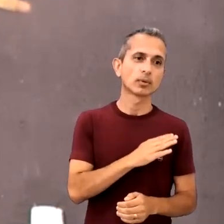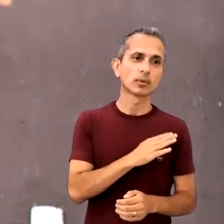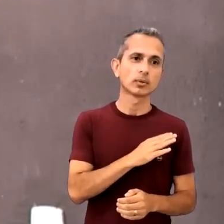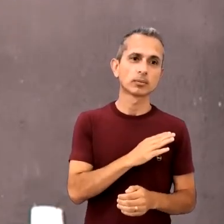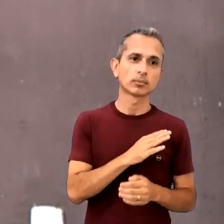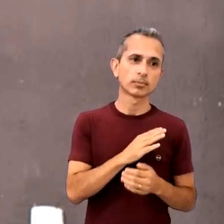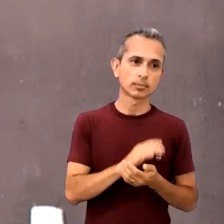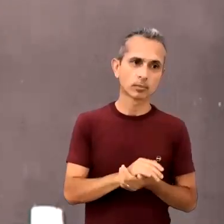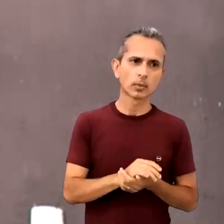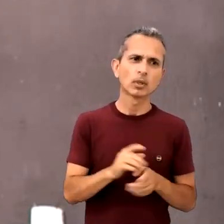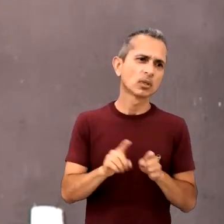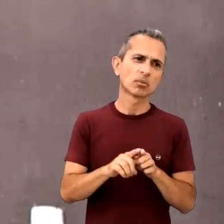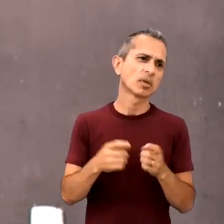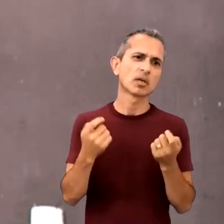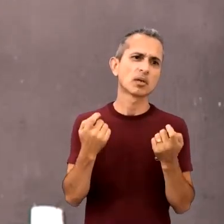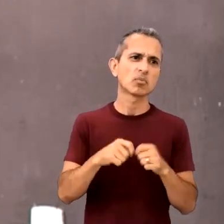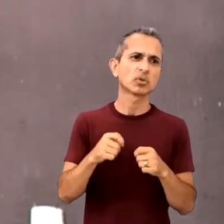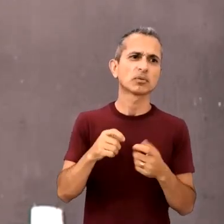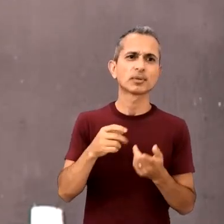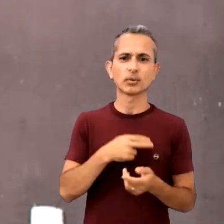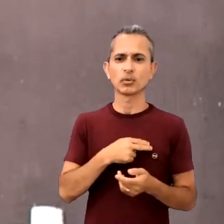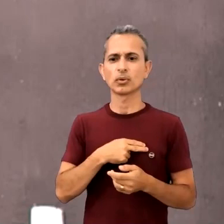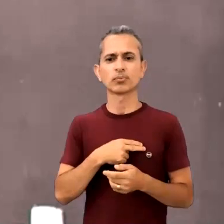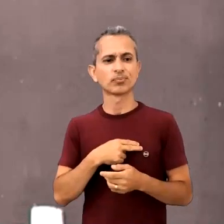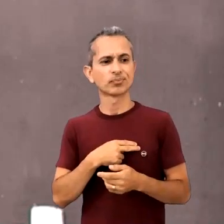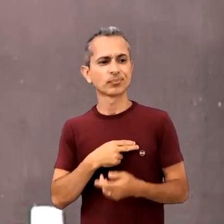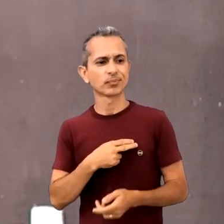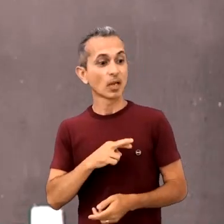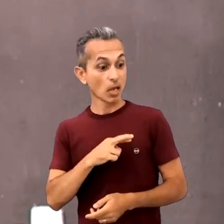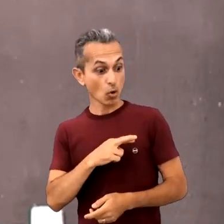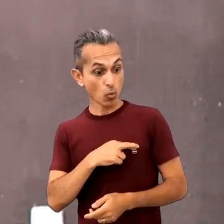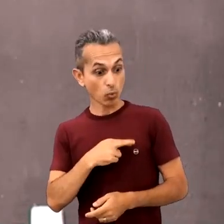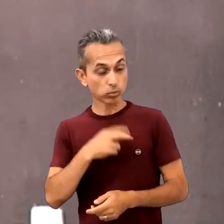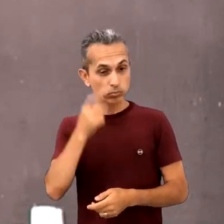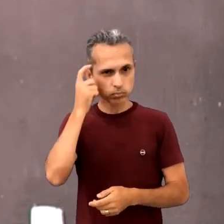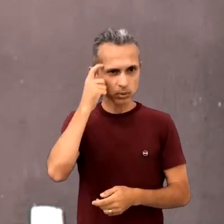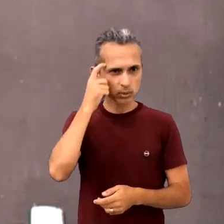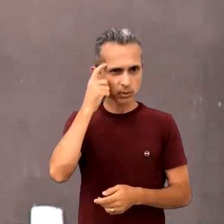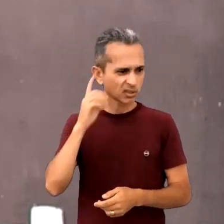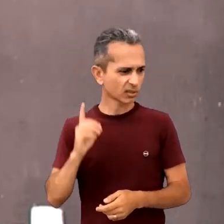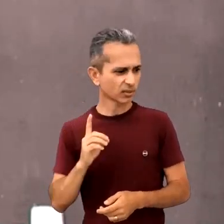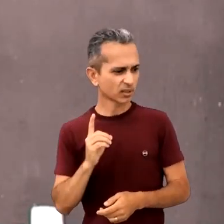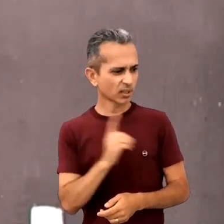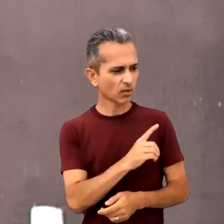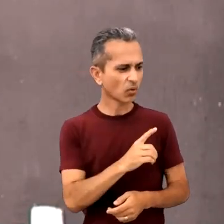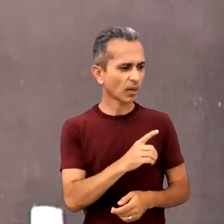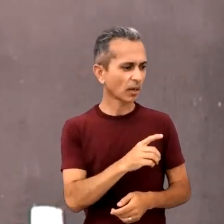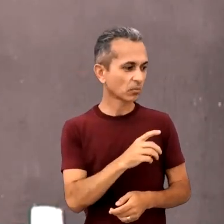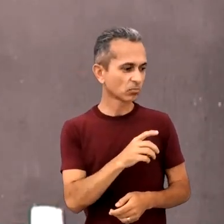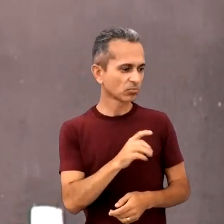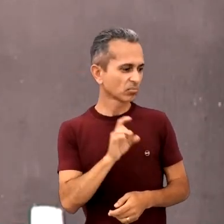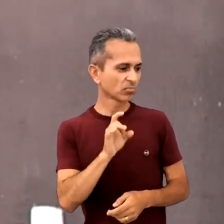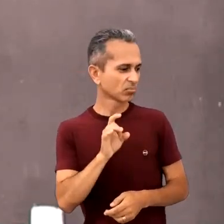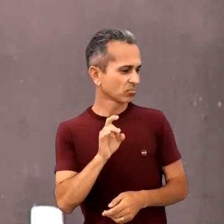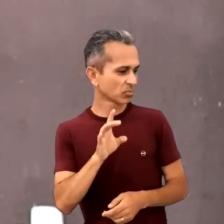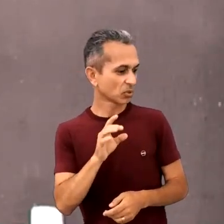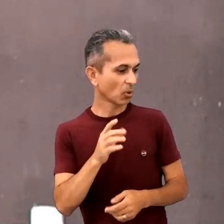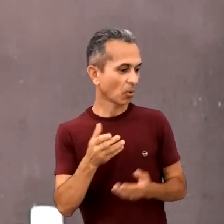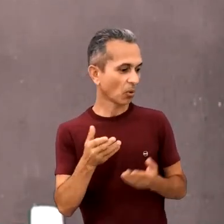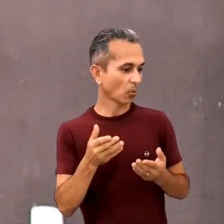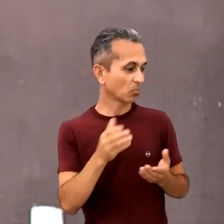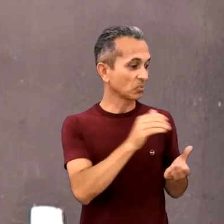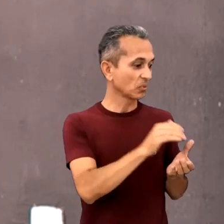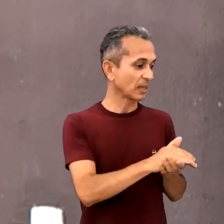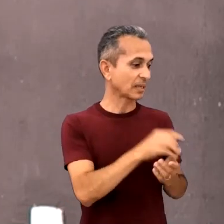Ela podia fazer isso. Mas ela não estava interessada no resultado, ela estava interessada no meio. Obedecer